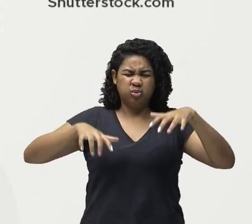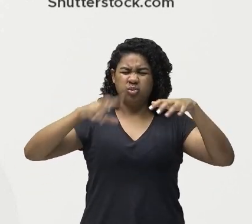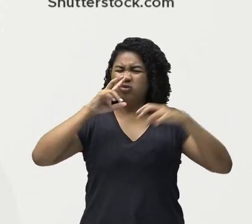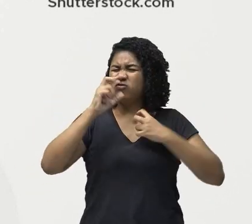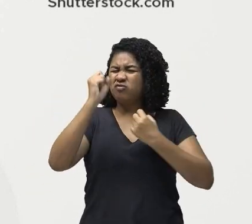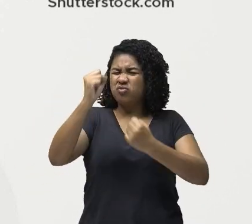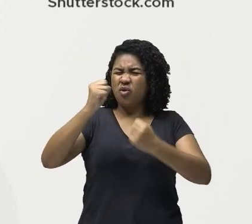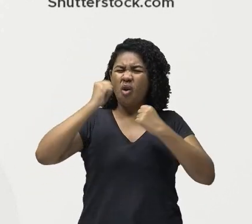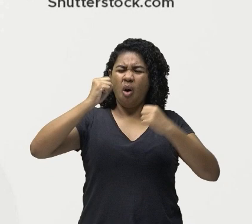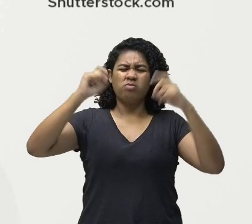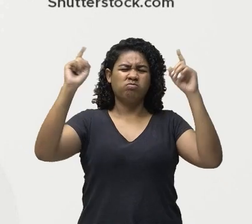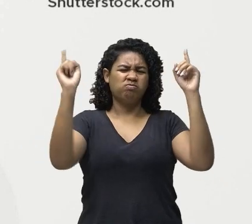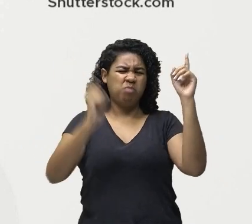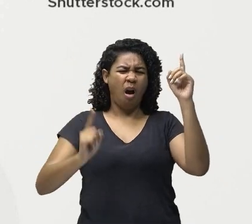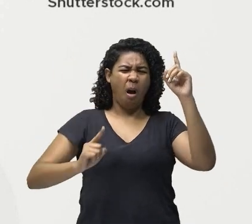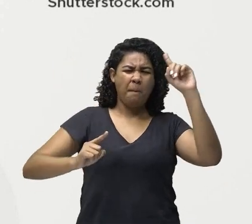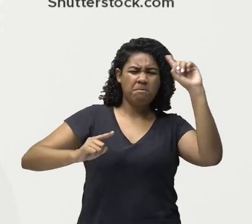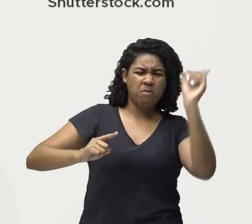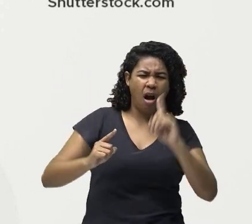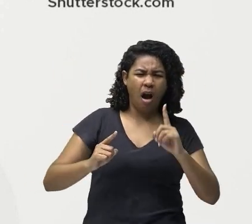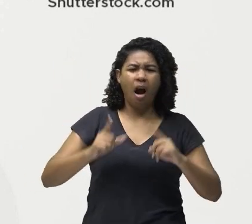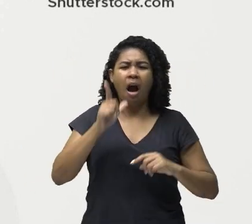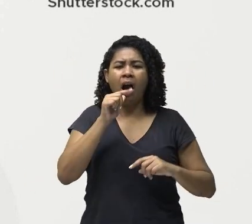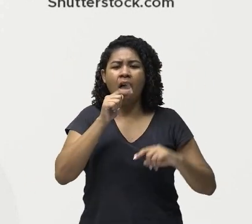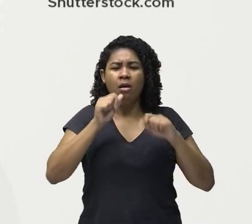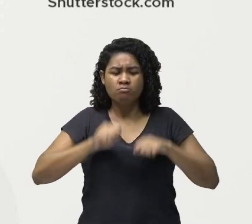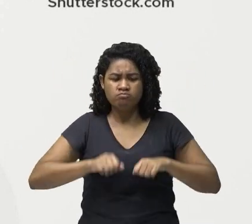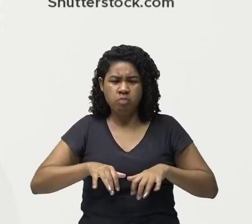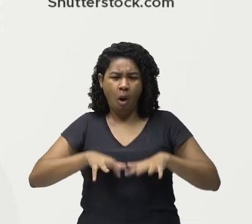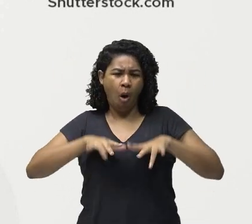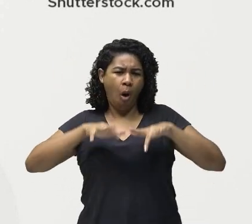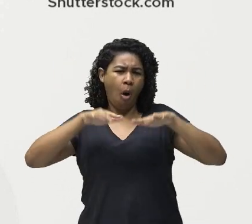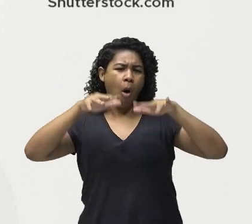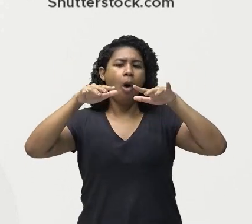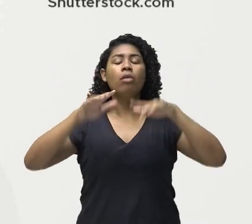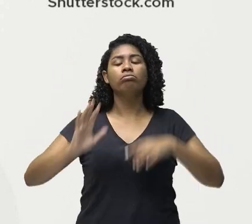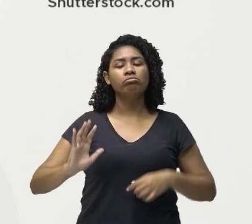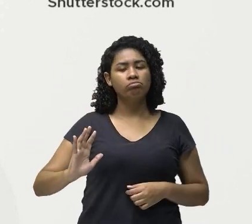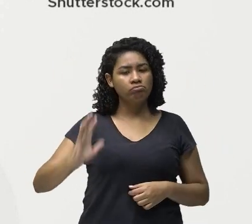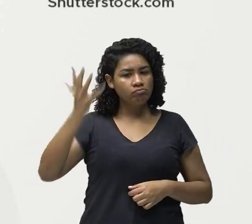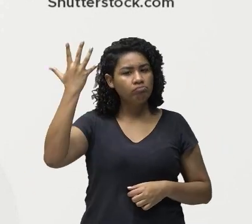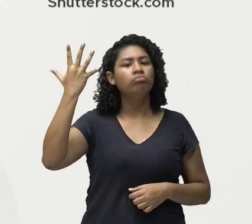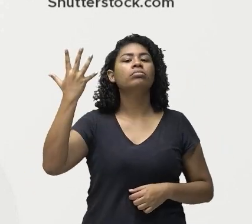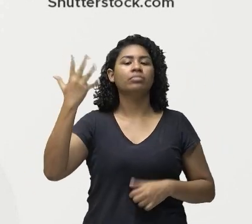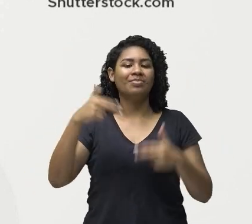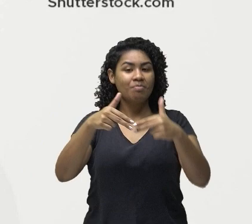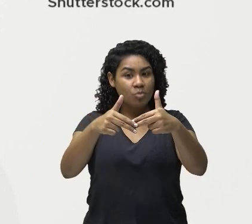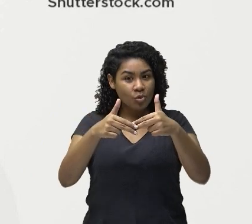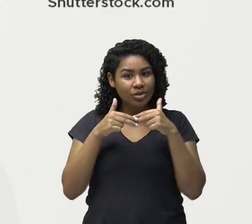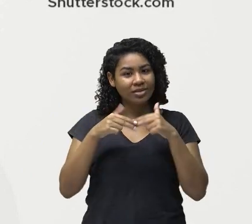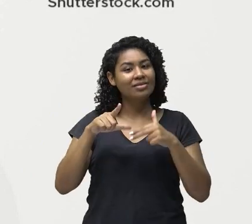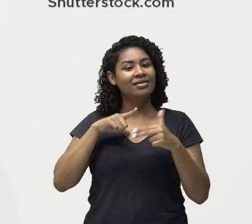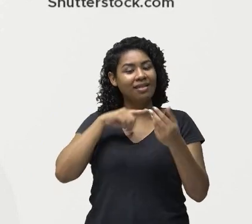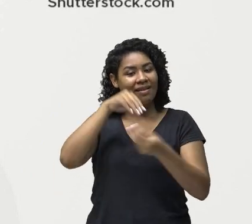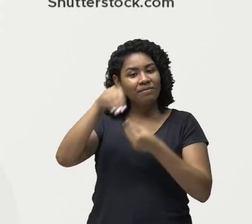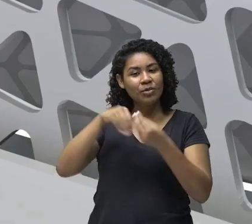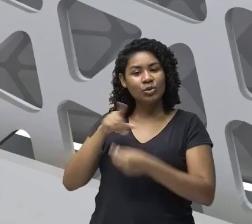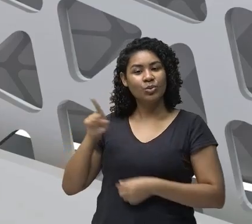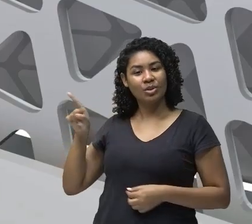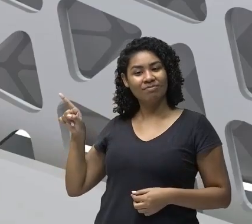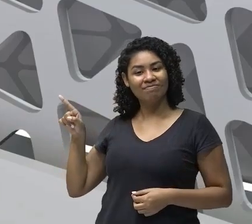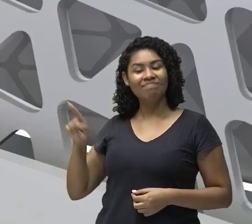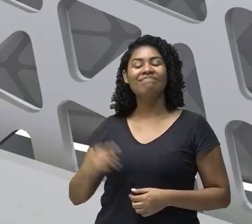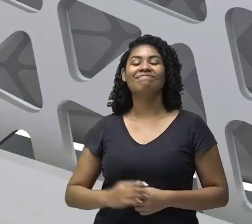por isso às vezes enchentes, alagações também podem acontecer com o encontro dessas massas